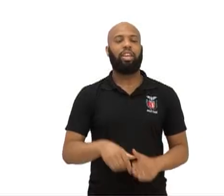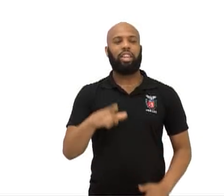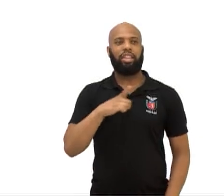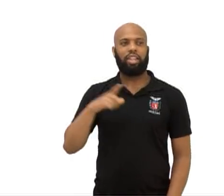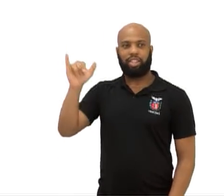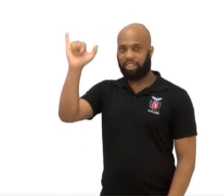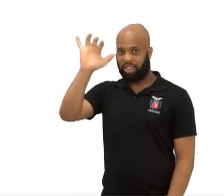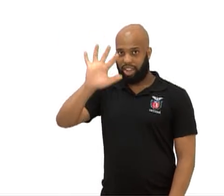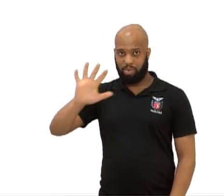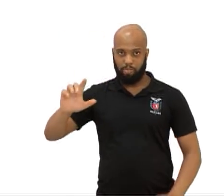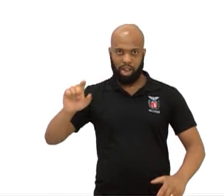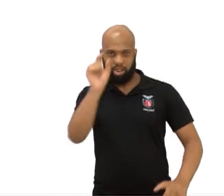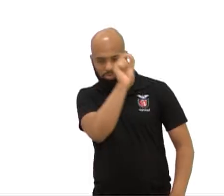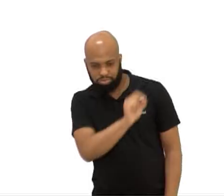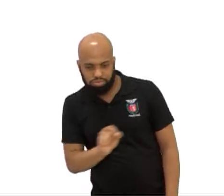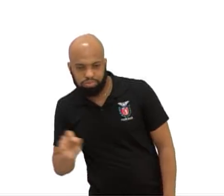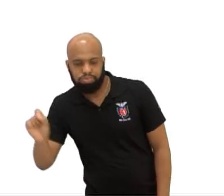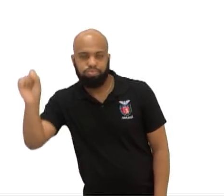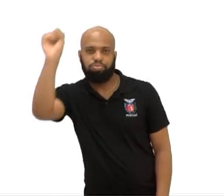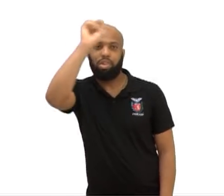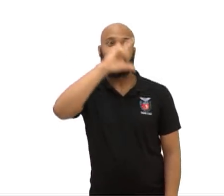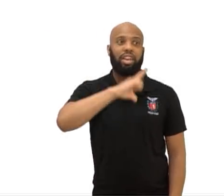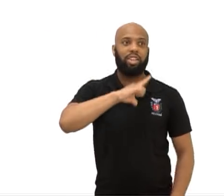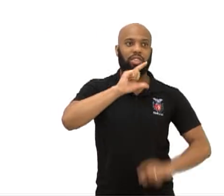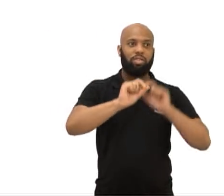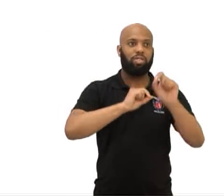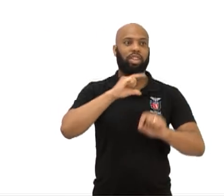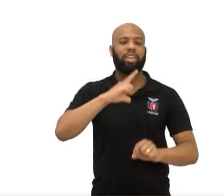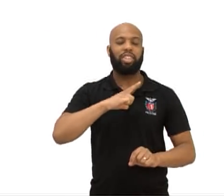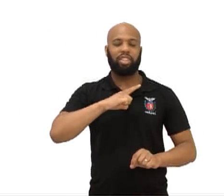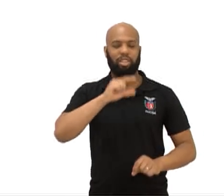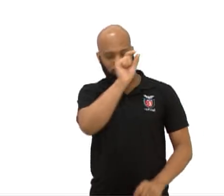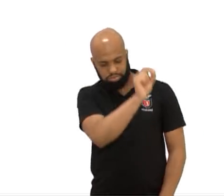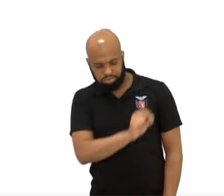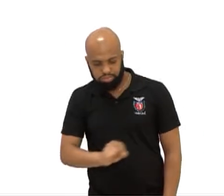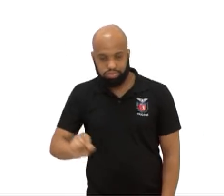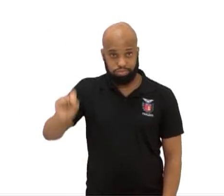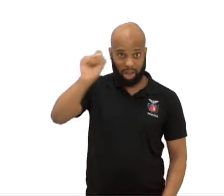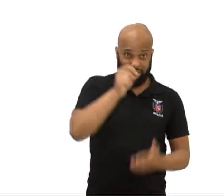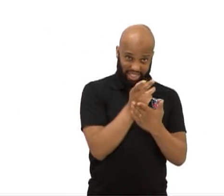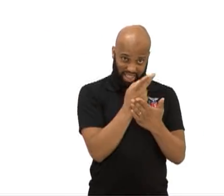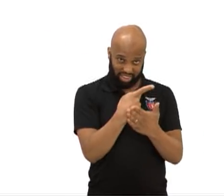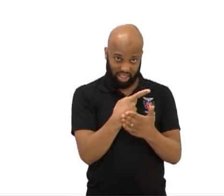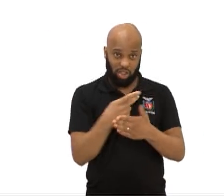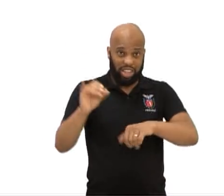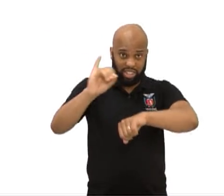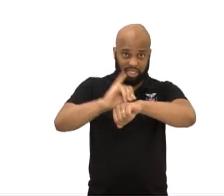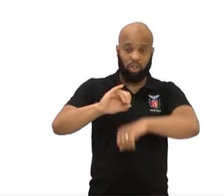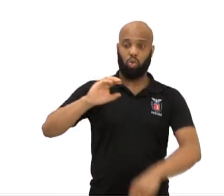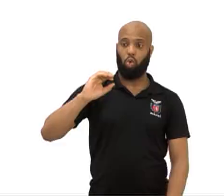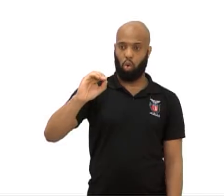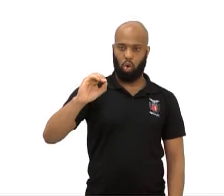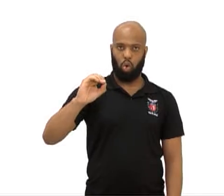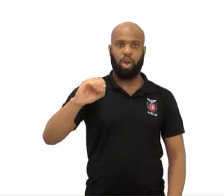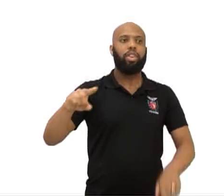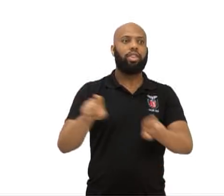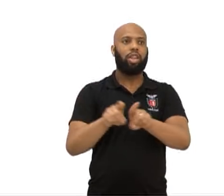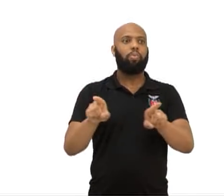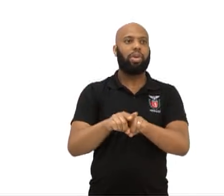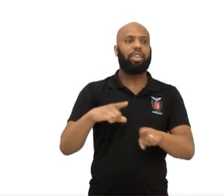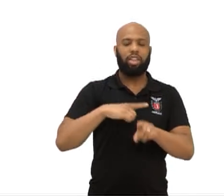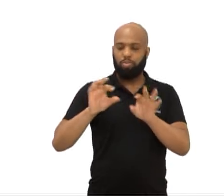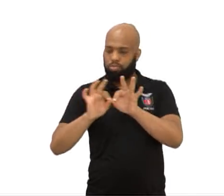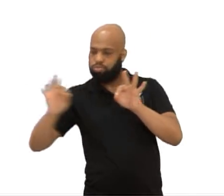Na figura estão representadas uma circunferência de centro O e raio